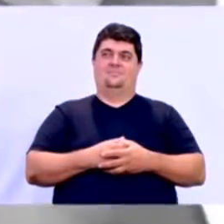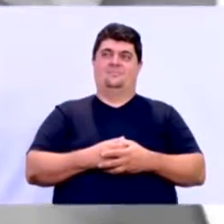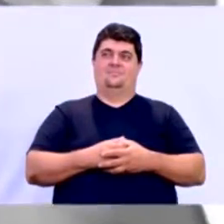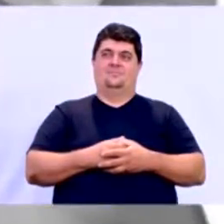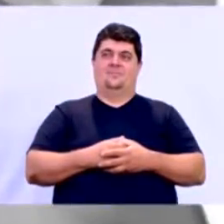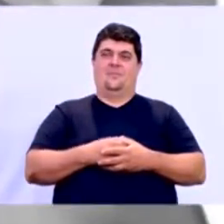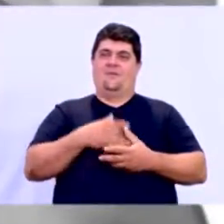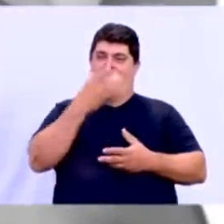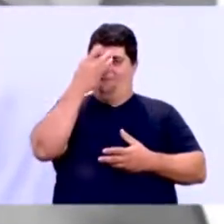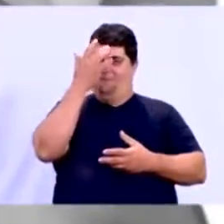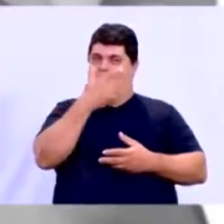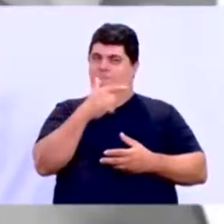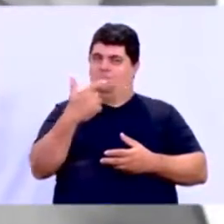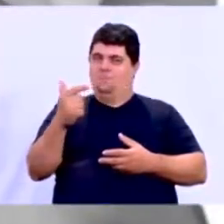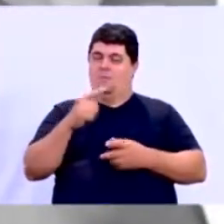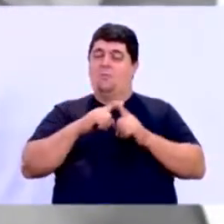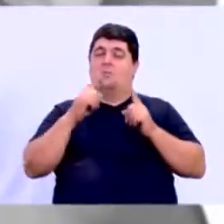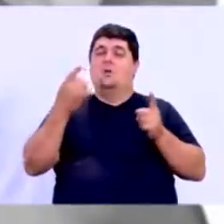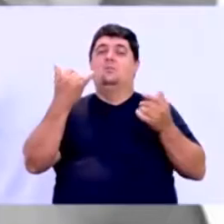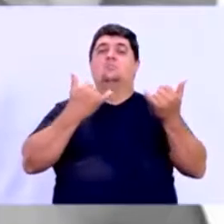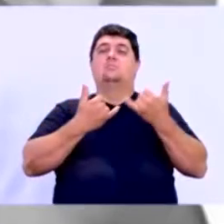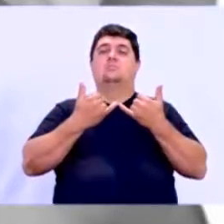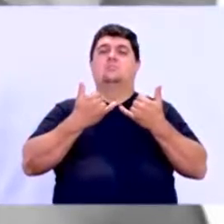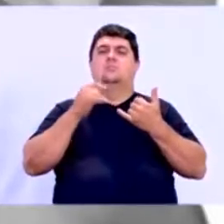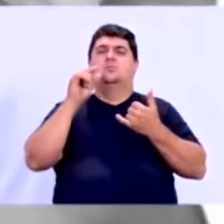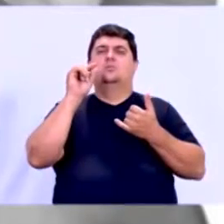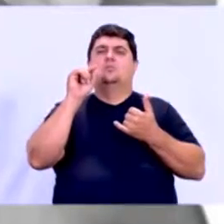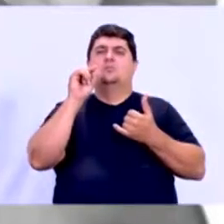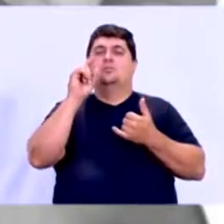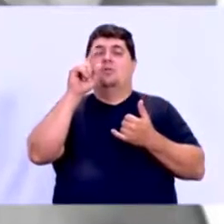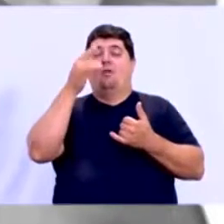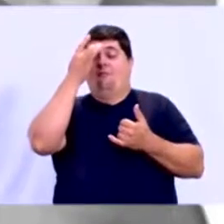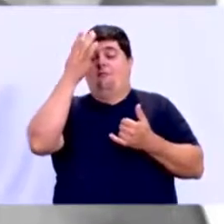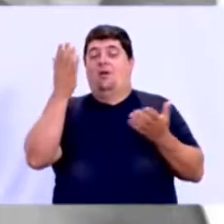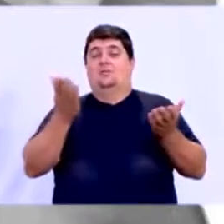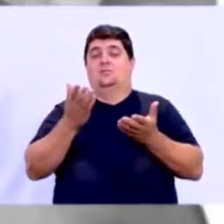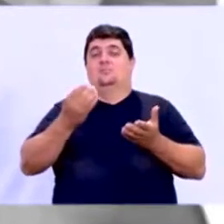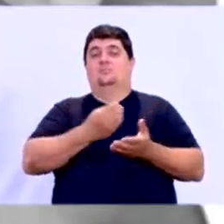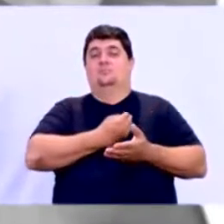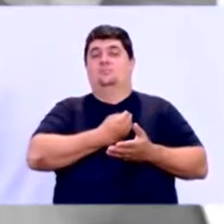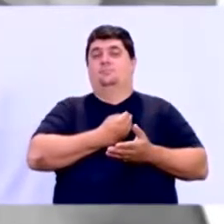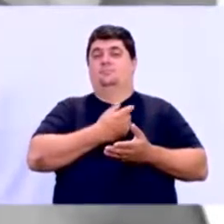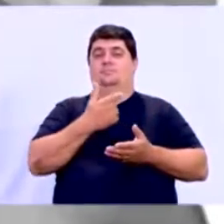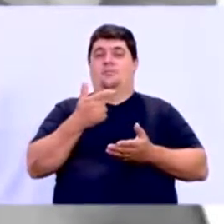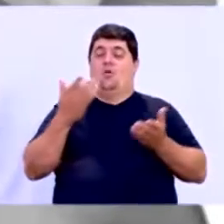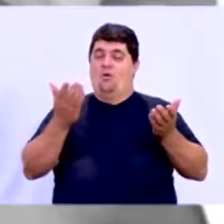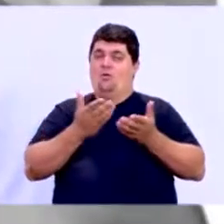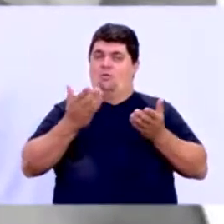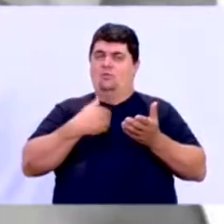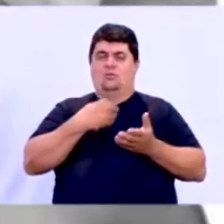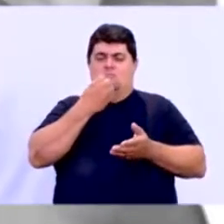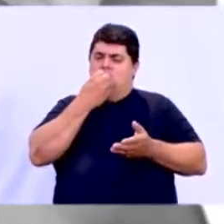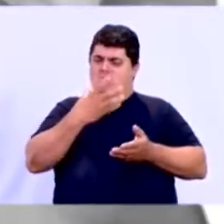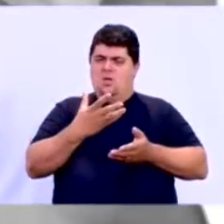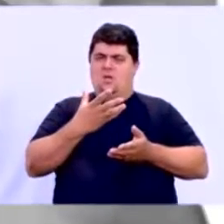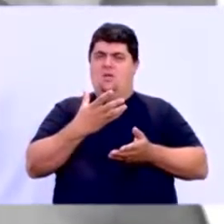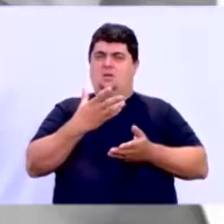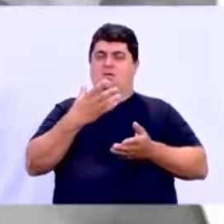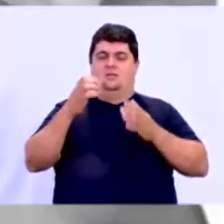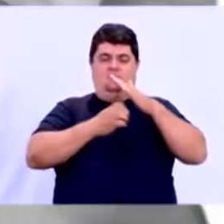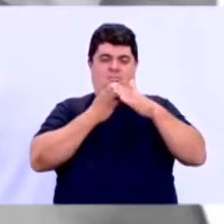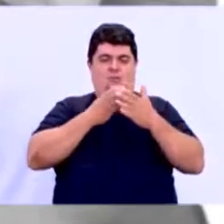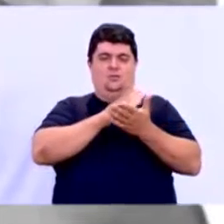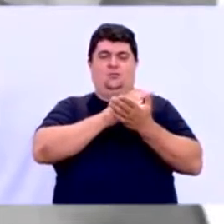Não foi fácil. Mas me diz uma coisa, o que é fácil nessa vida, né? Hoje eu estou super bem. A minha empresa